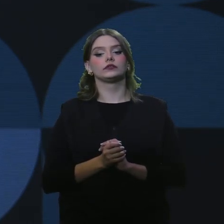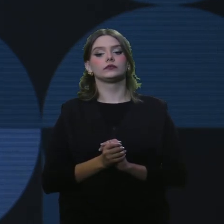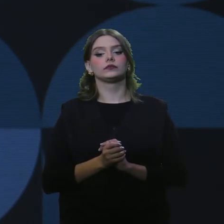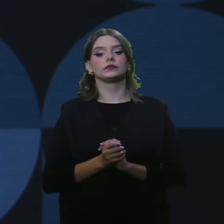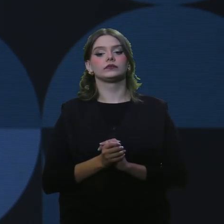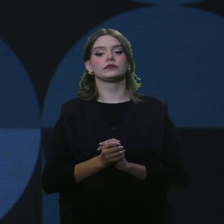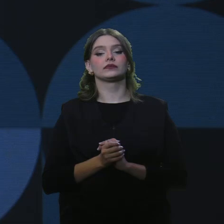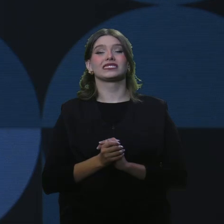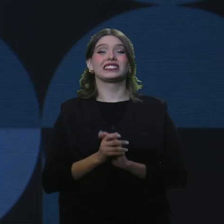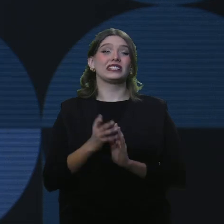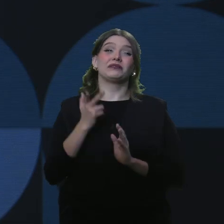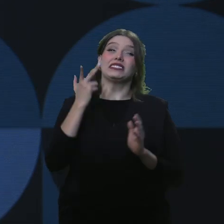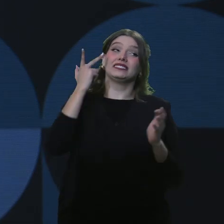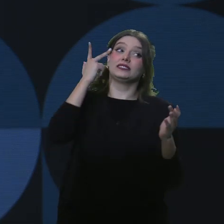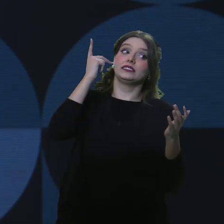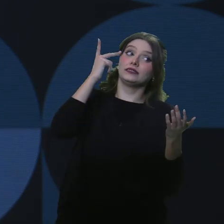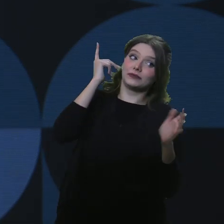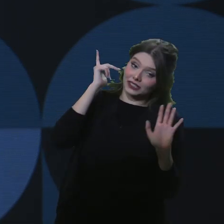Ele não era normal.